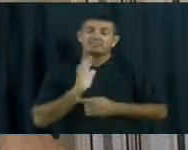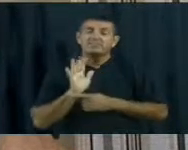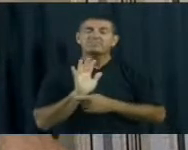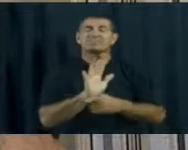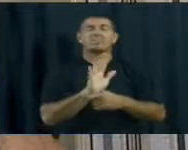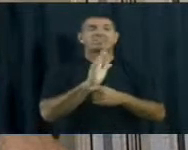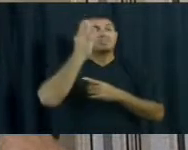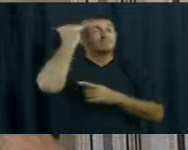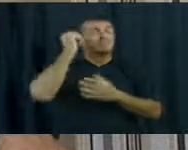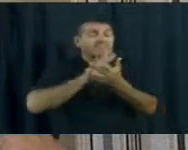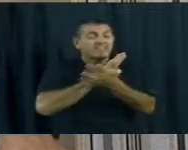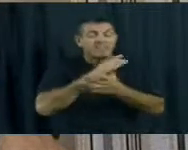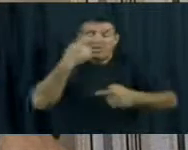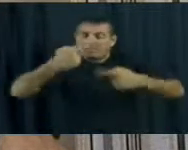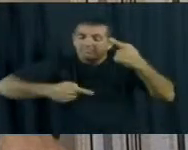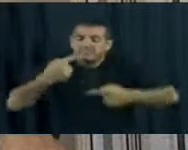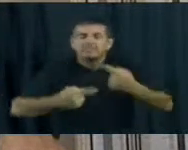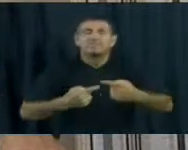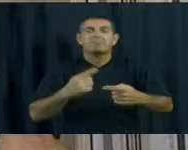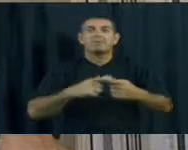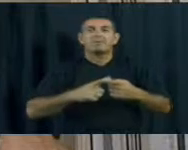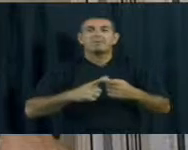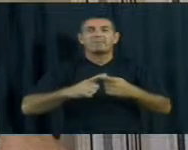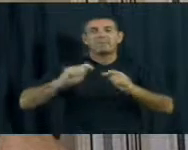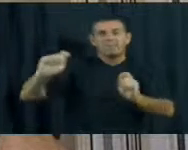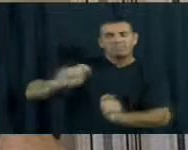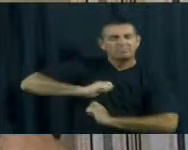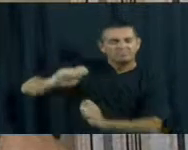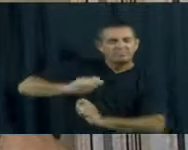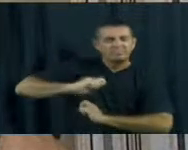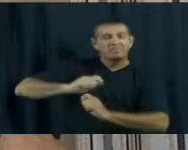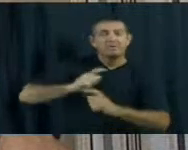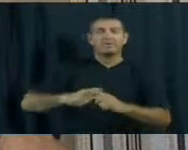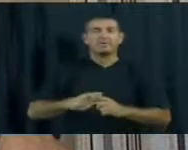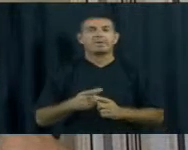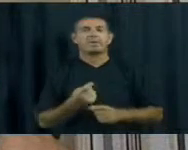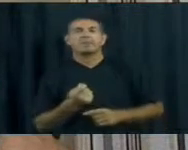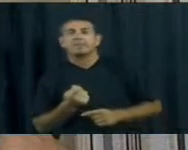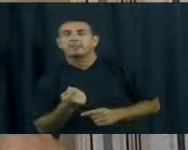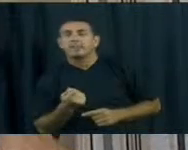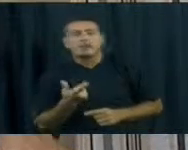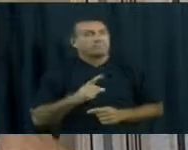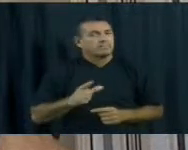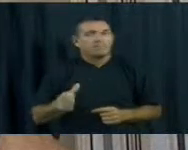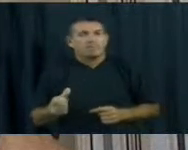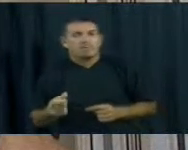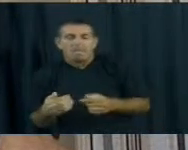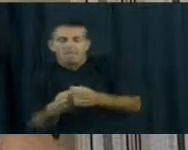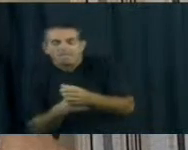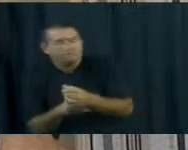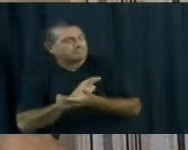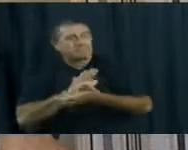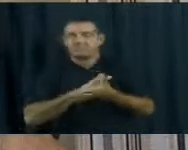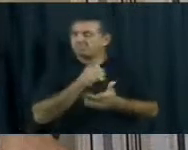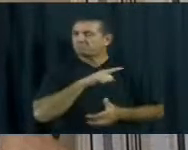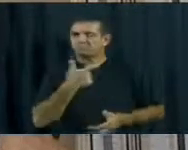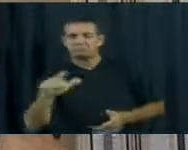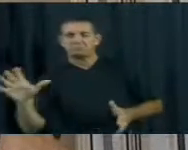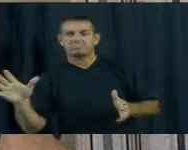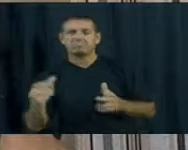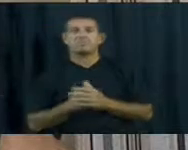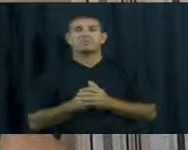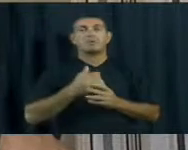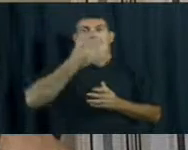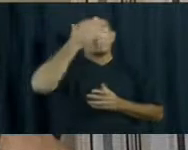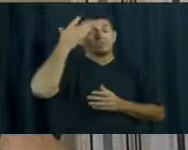político e criticam porque não estão tirando nenhum proveito da máquina pública, pessoas que, por exemplo,